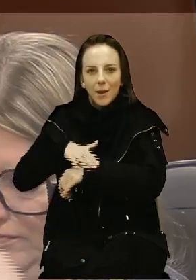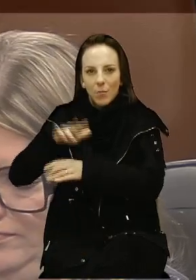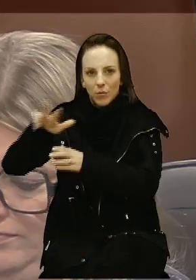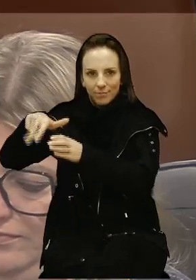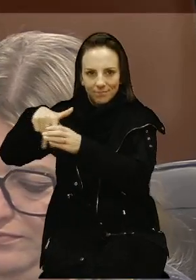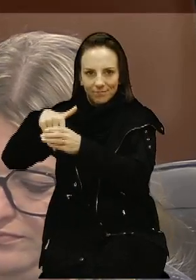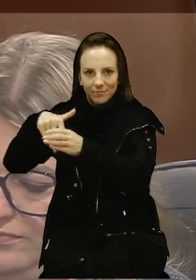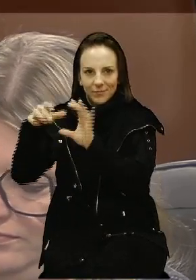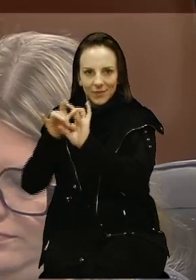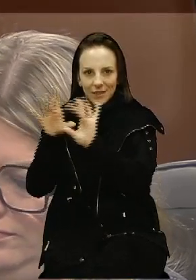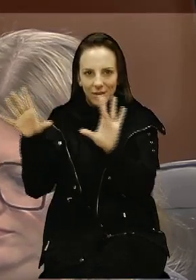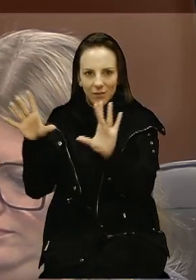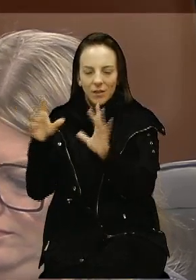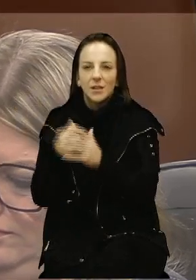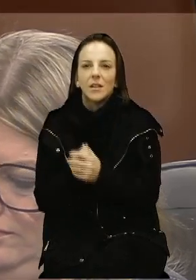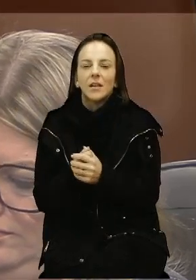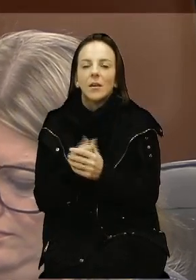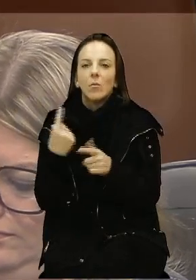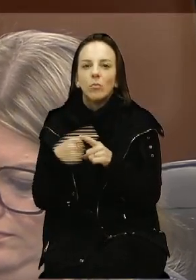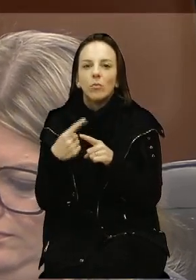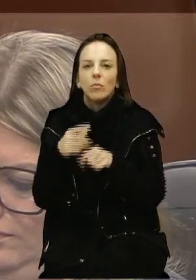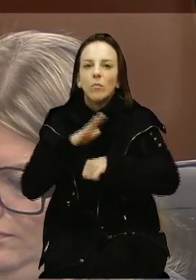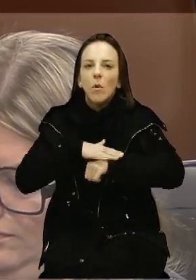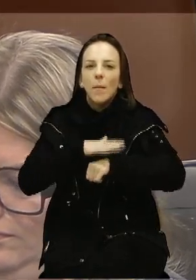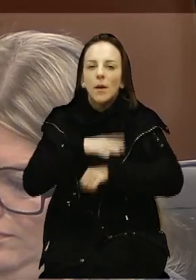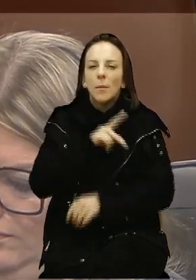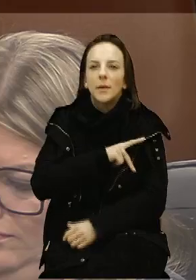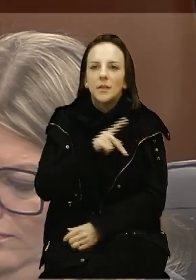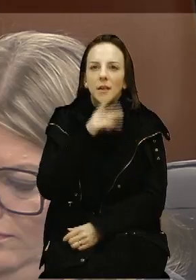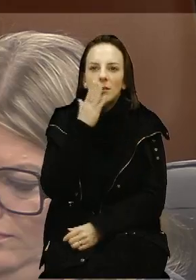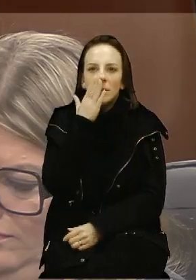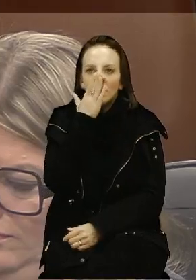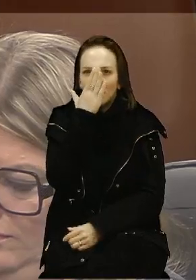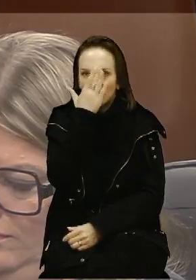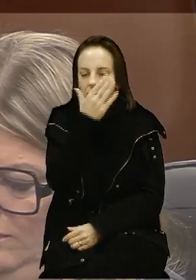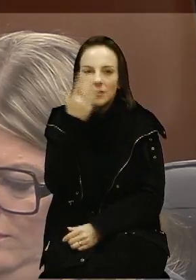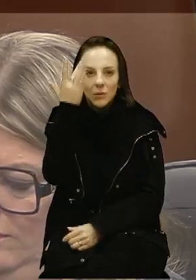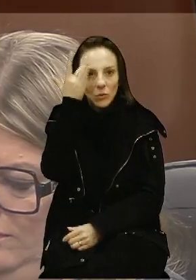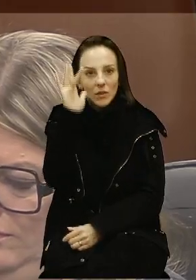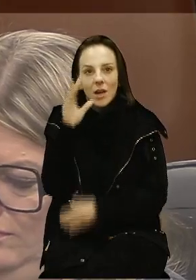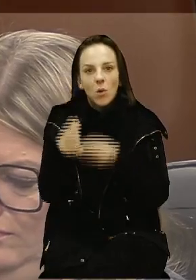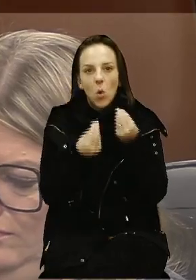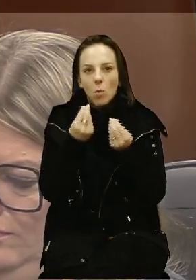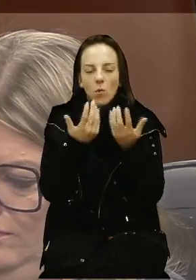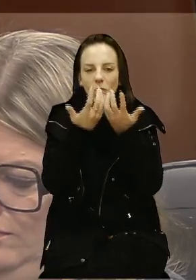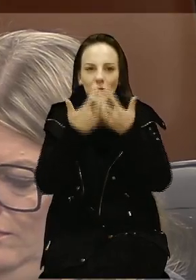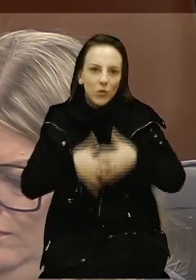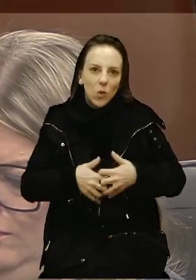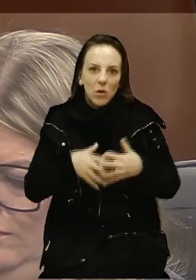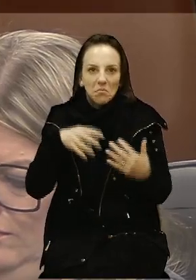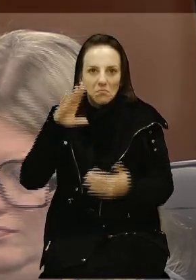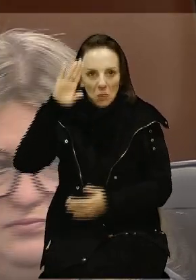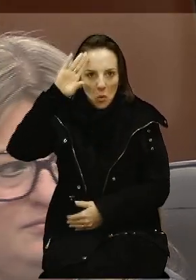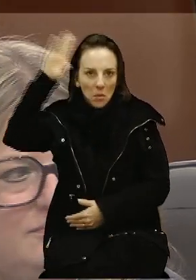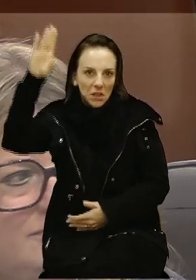quando o presidente, não sei como é que a hierarquia deles, comandante ali deles,